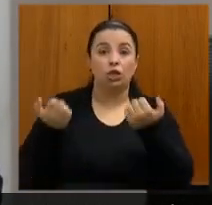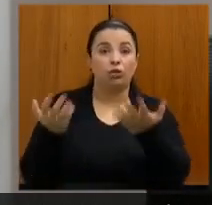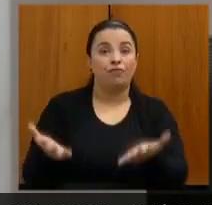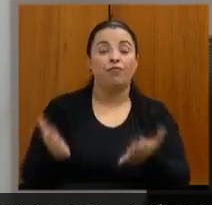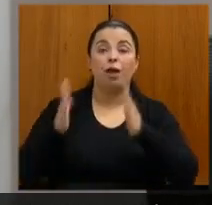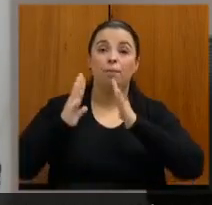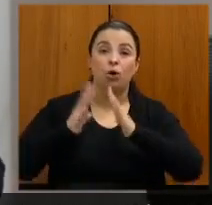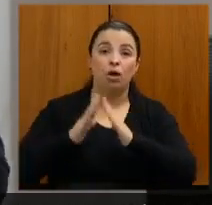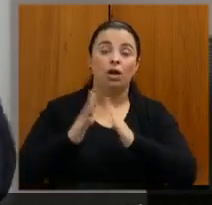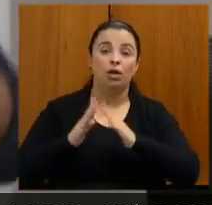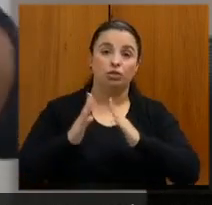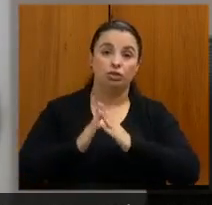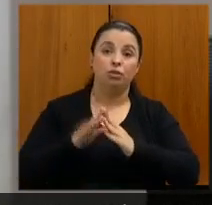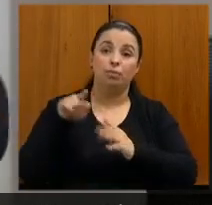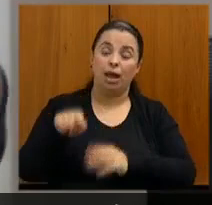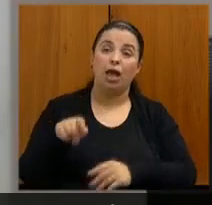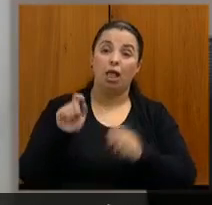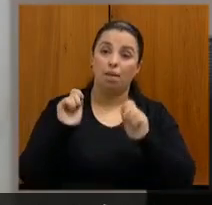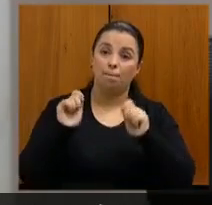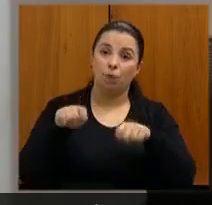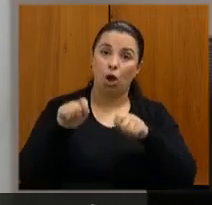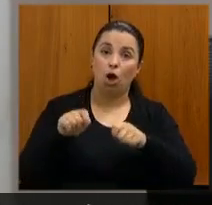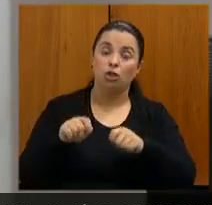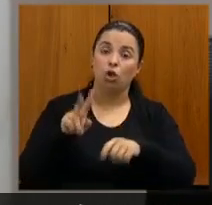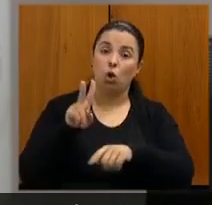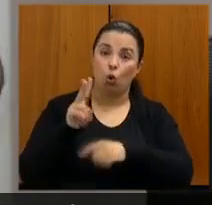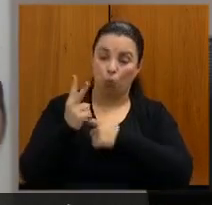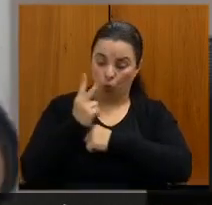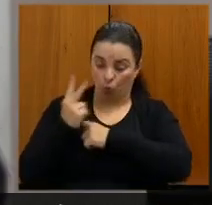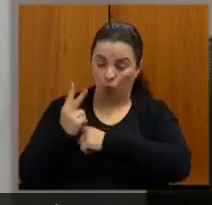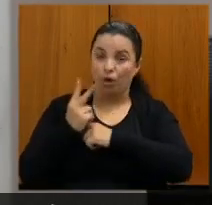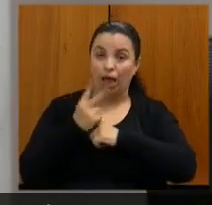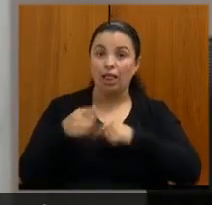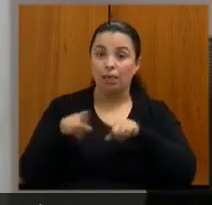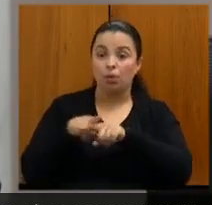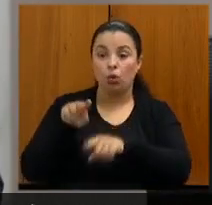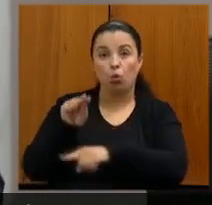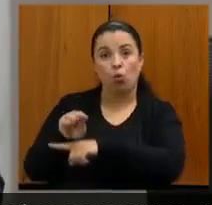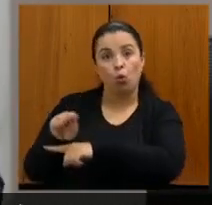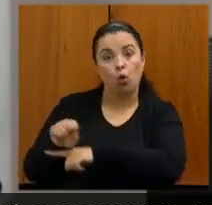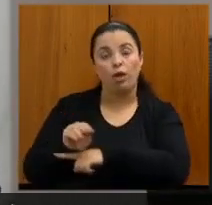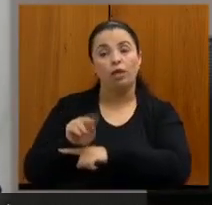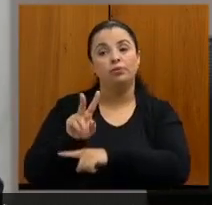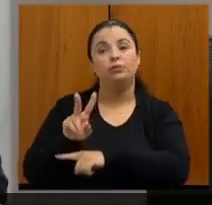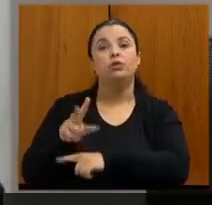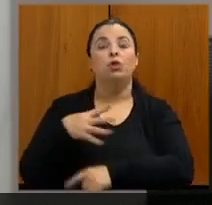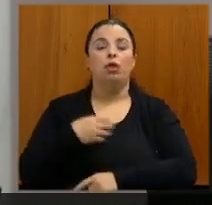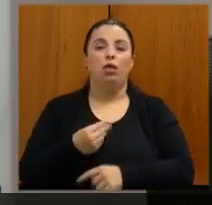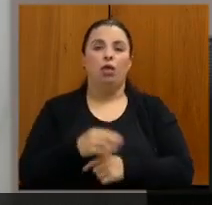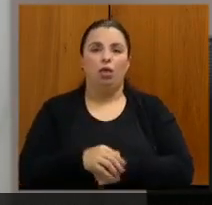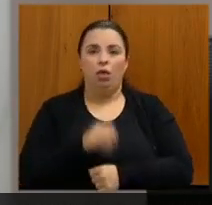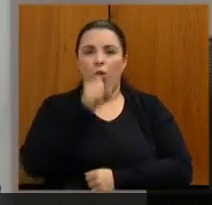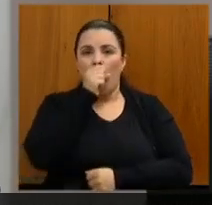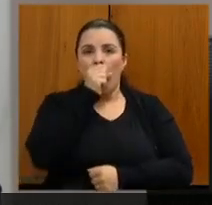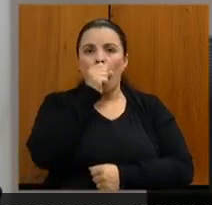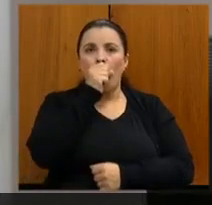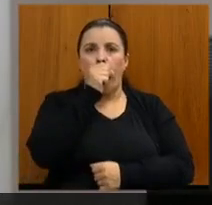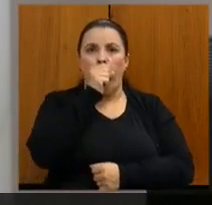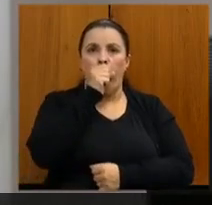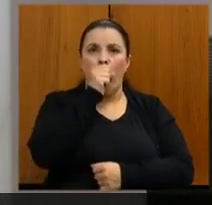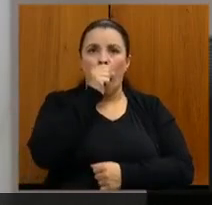para que possam cuidar de si mesmo mas obviamente dos seus filhos e dos seus filhos